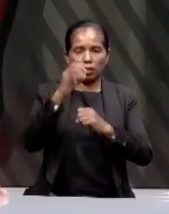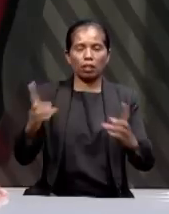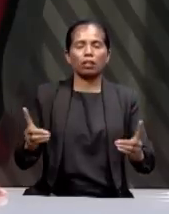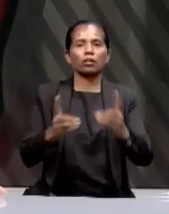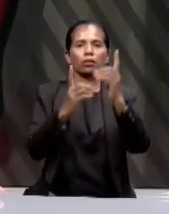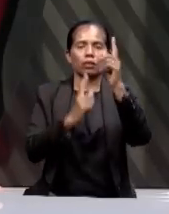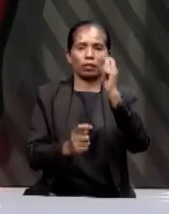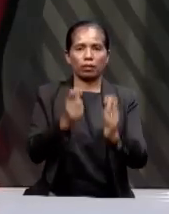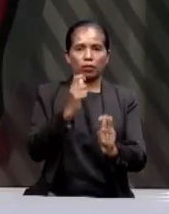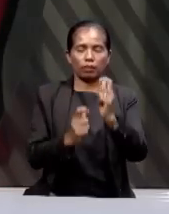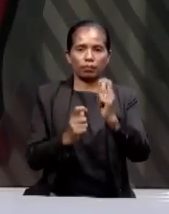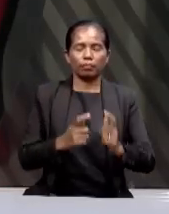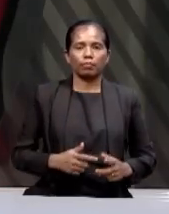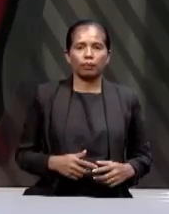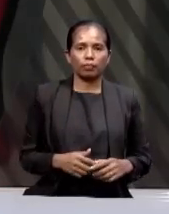tribunal.